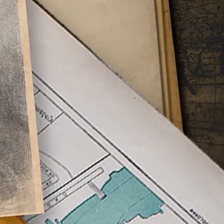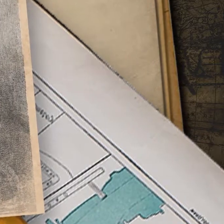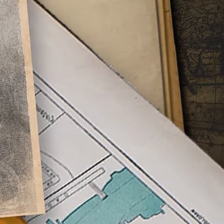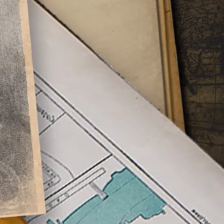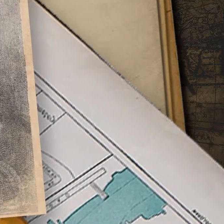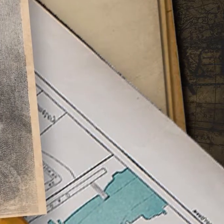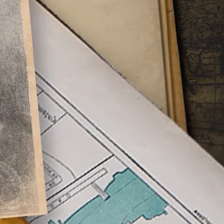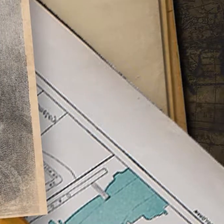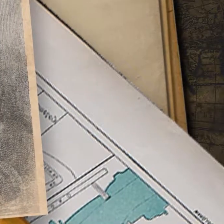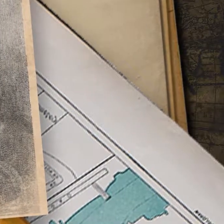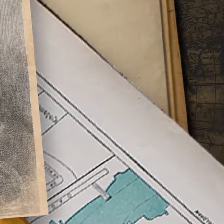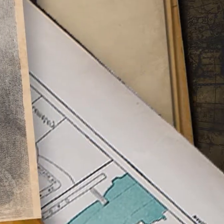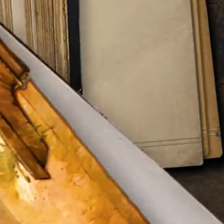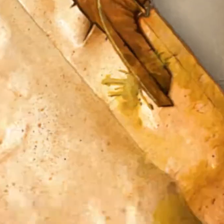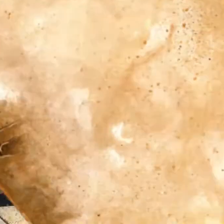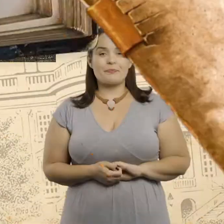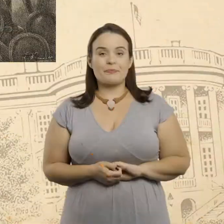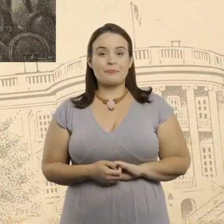saindo pela porta.